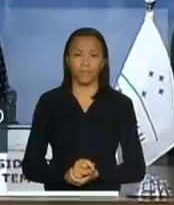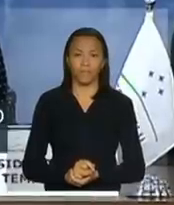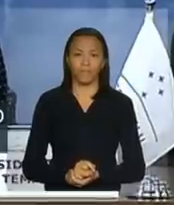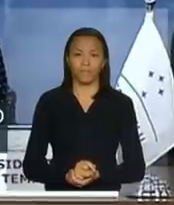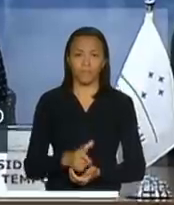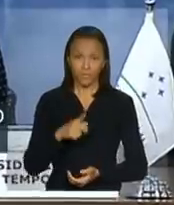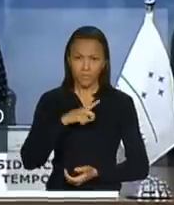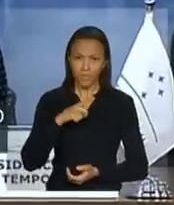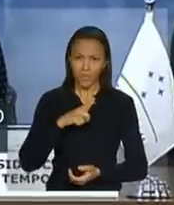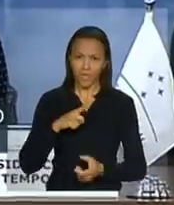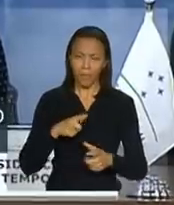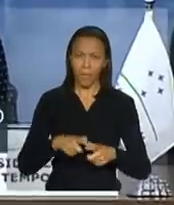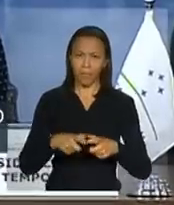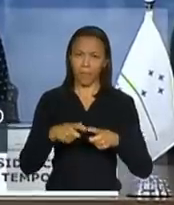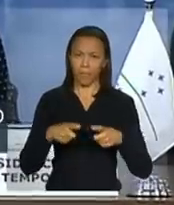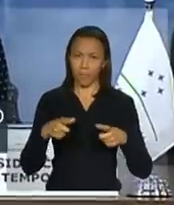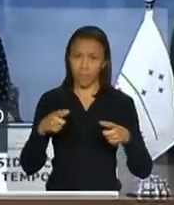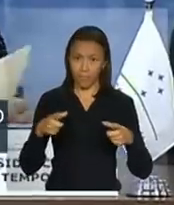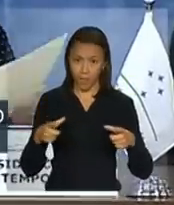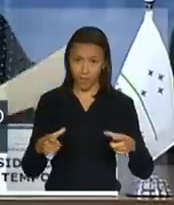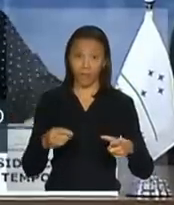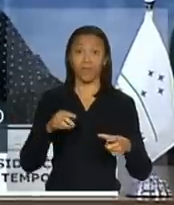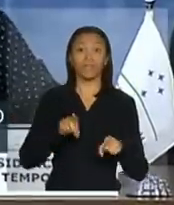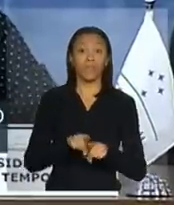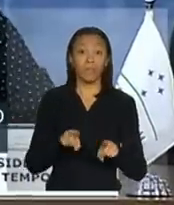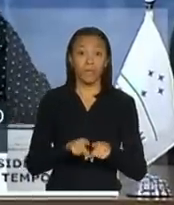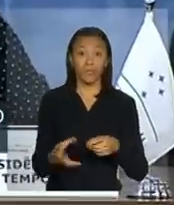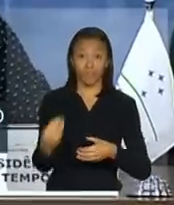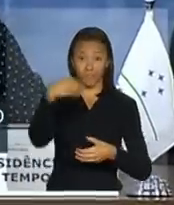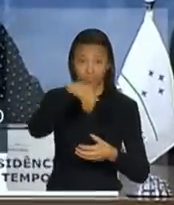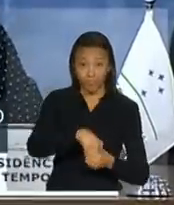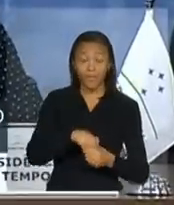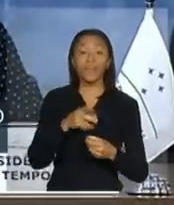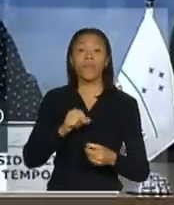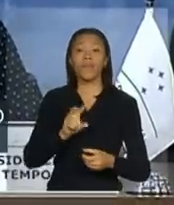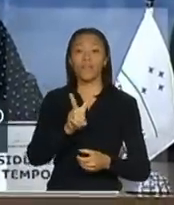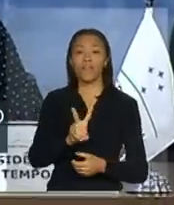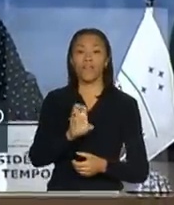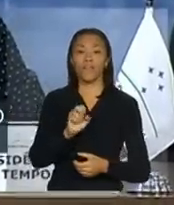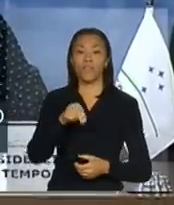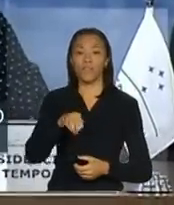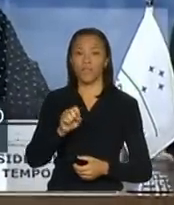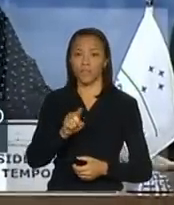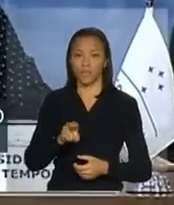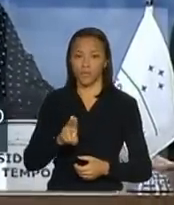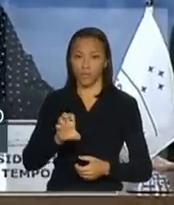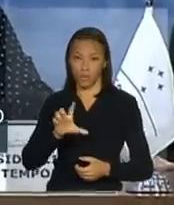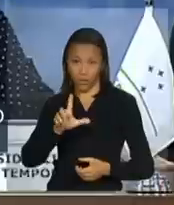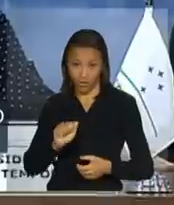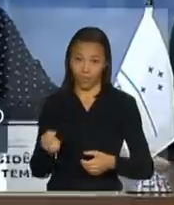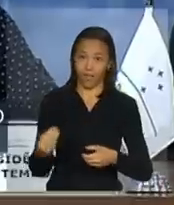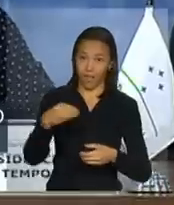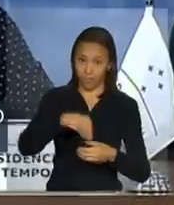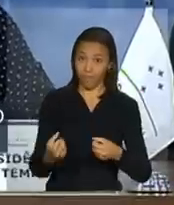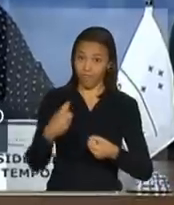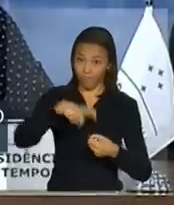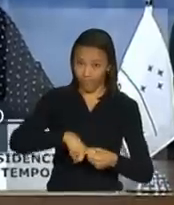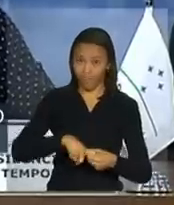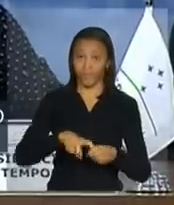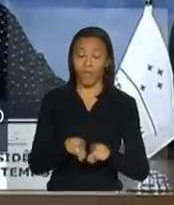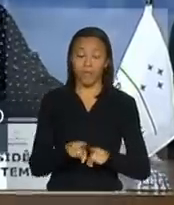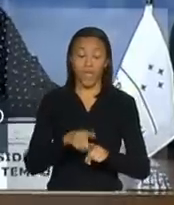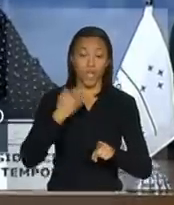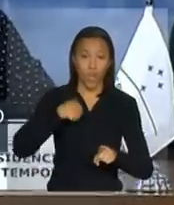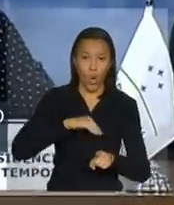maior na Amazônia a partir da entrada da Venezuela. Como bloco, somos